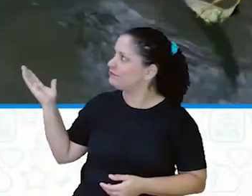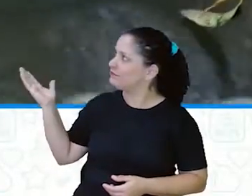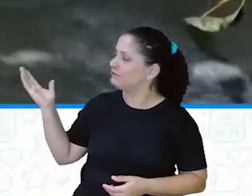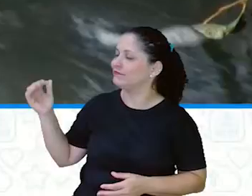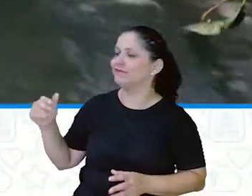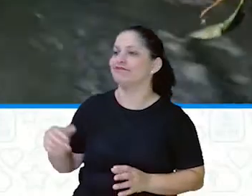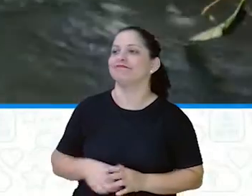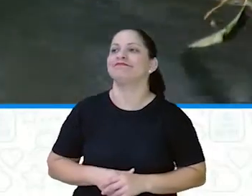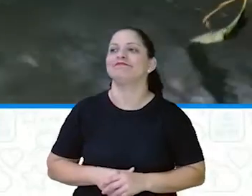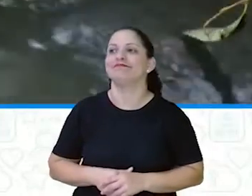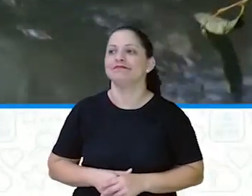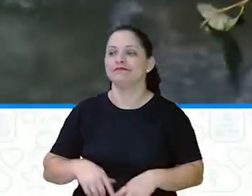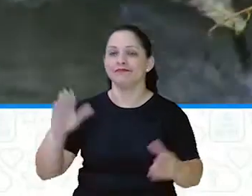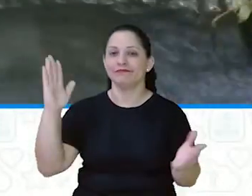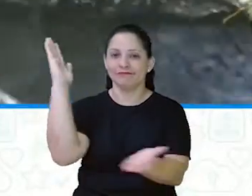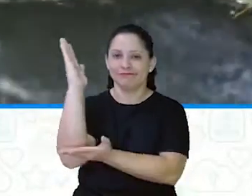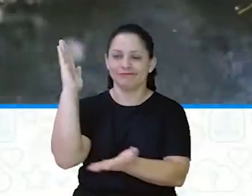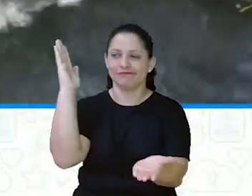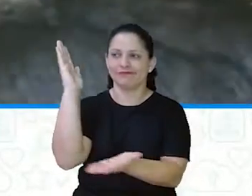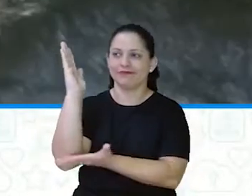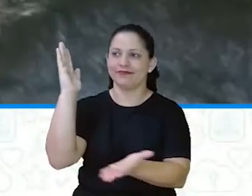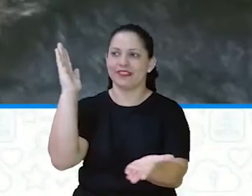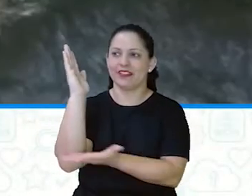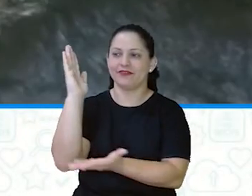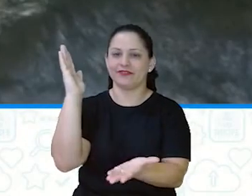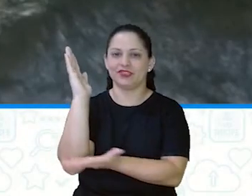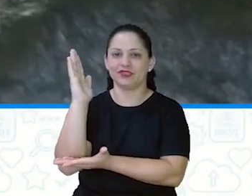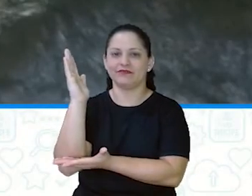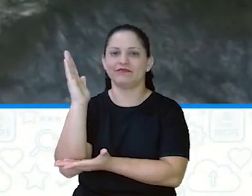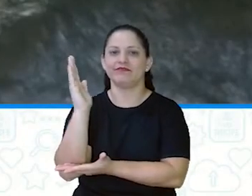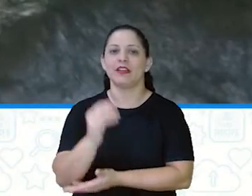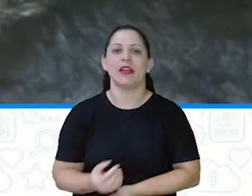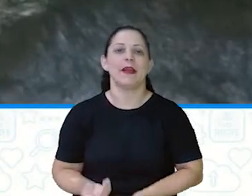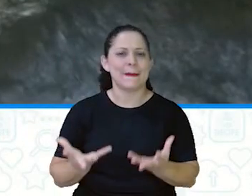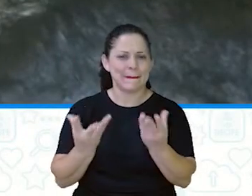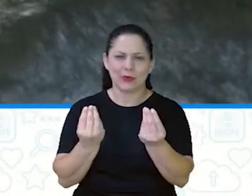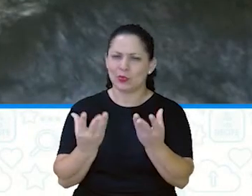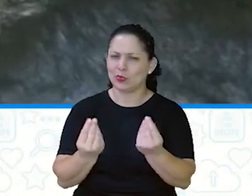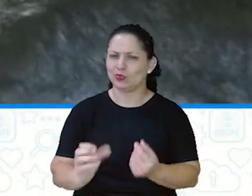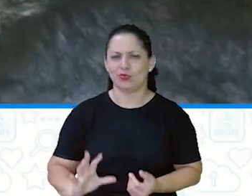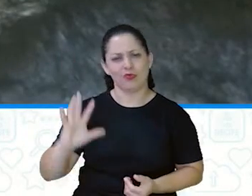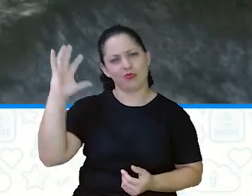mais elas que são aí, né, o auge, o ícone. A gente encontra em